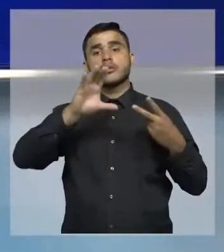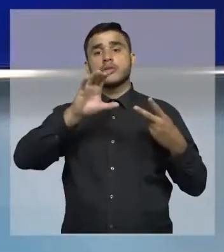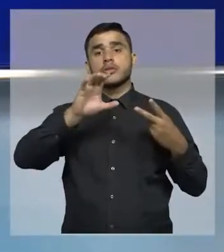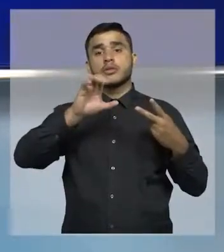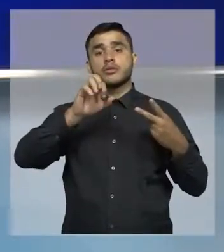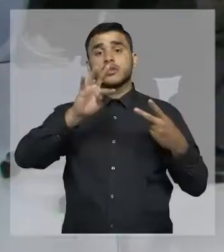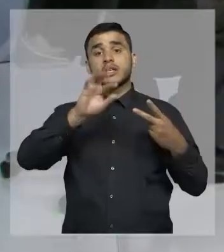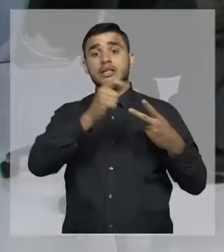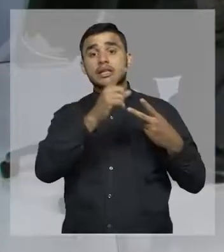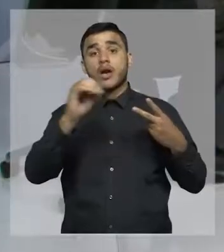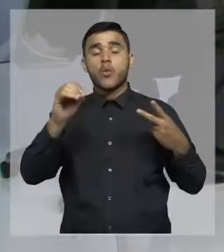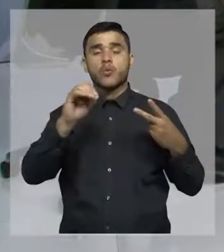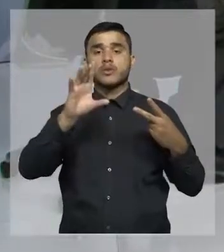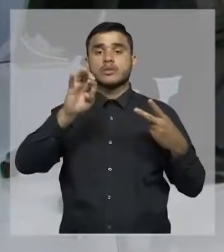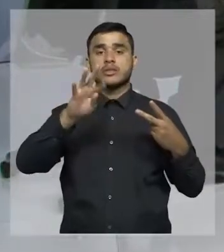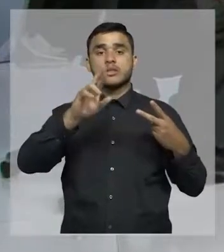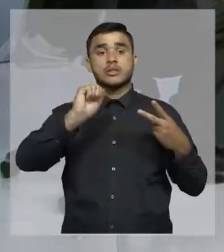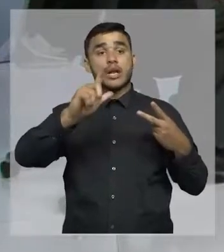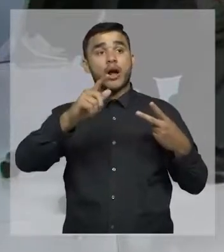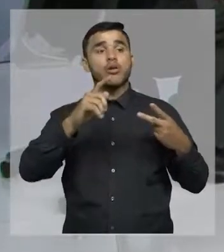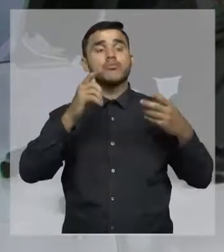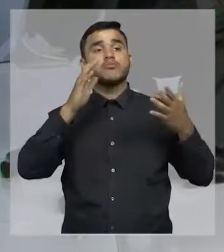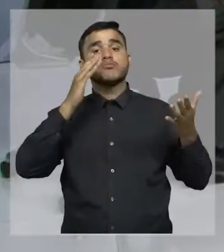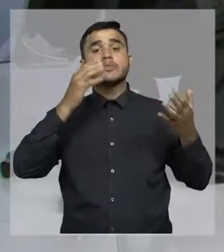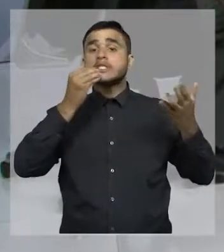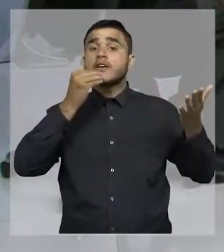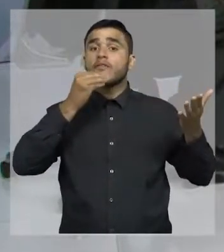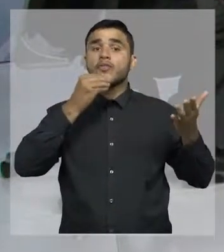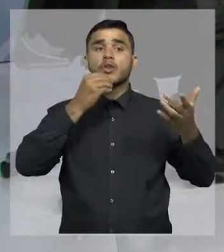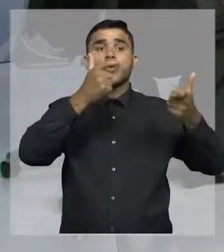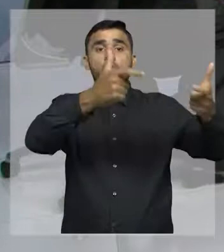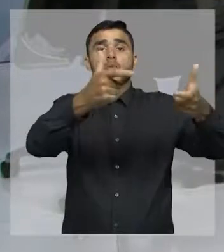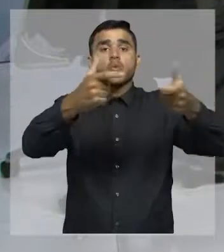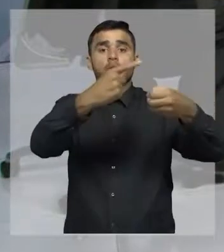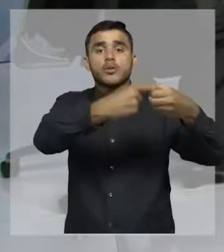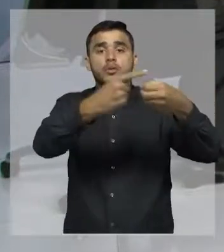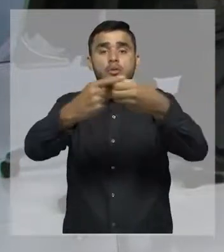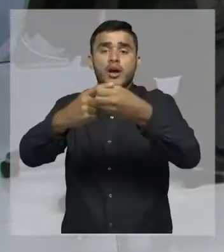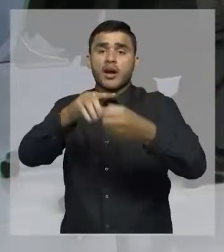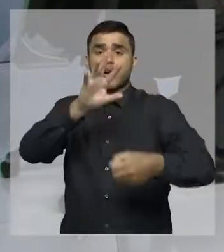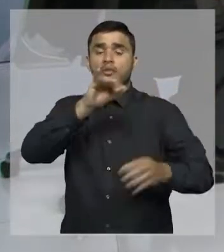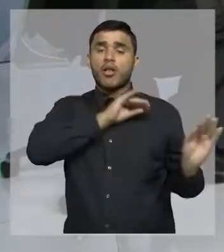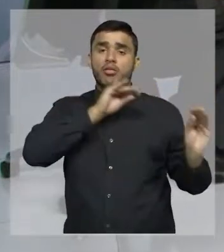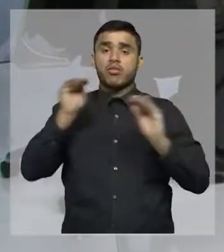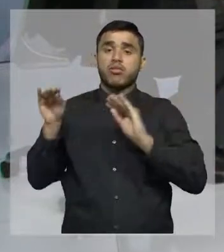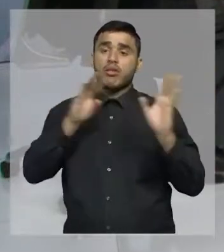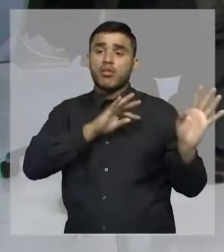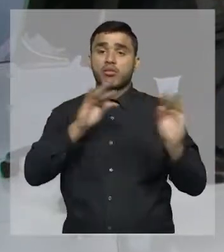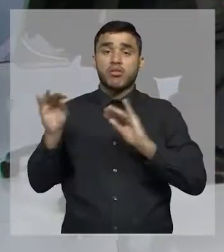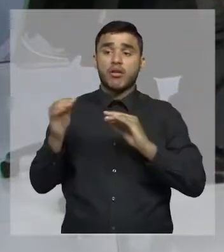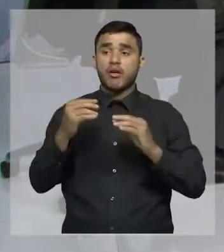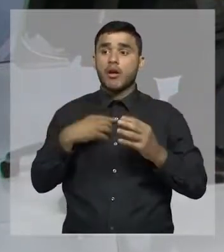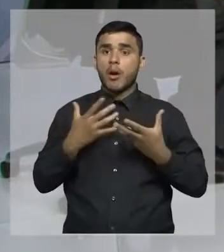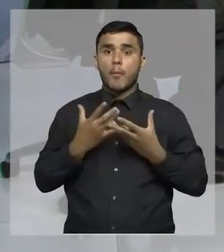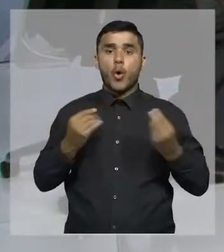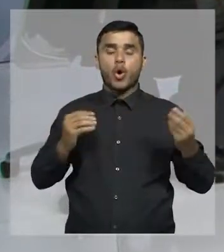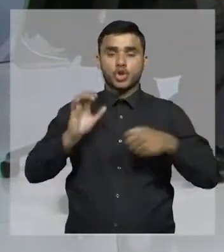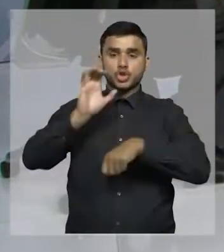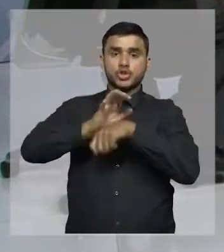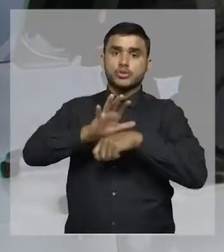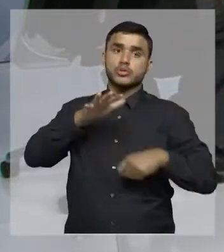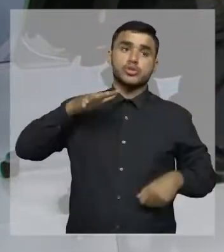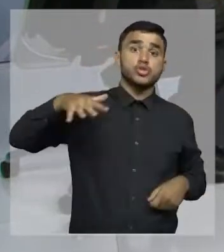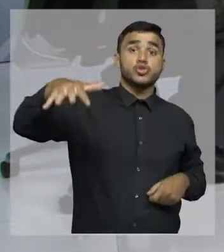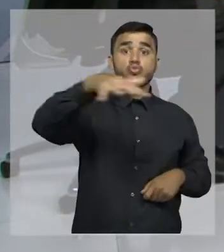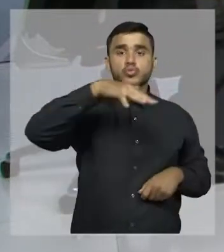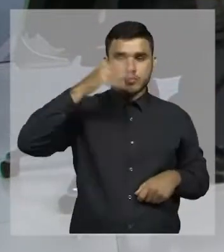pode captar voto em todo esse estado. E pode migrar de um colégio para outro. Quer dizer, você perde essa aproximação dele com o povo não